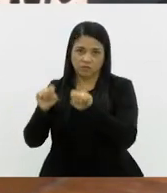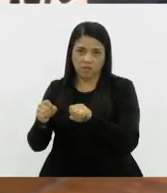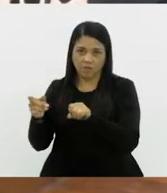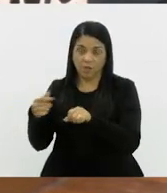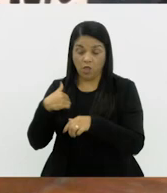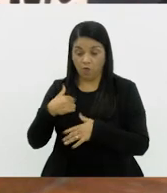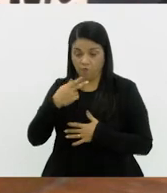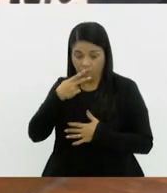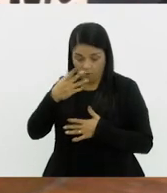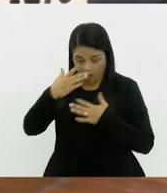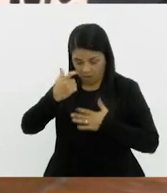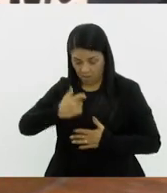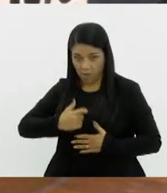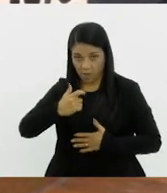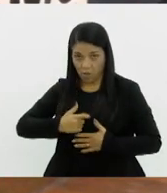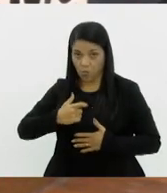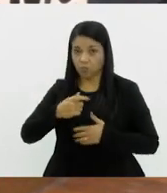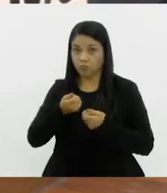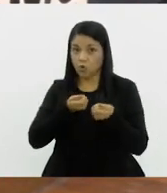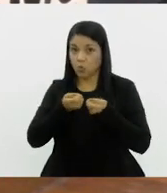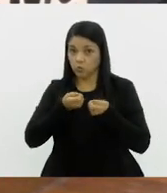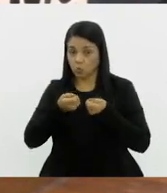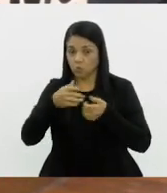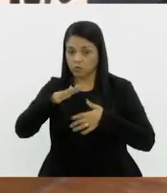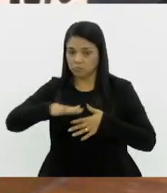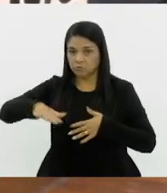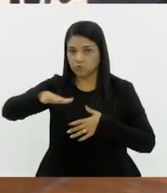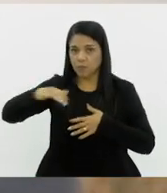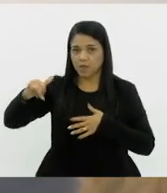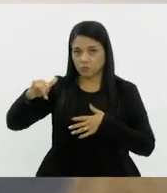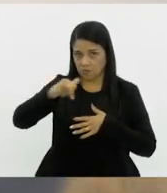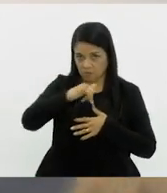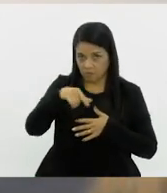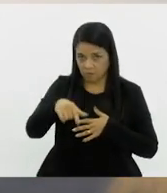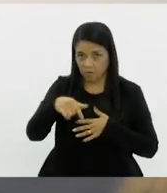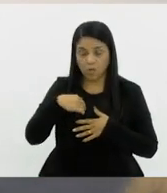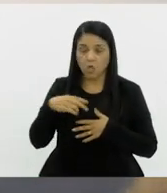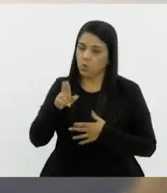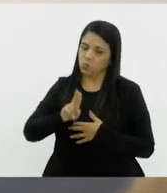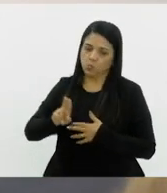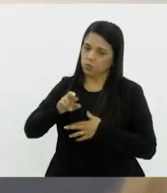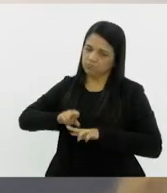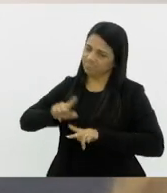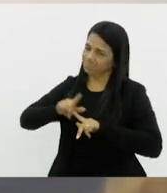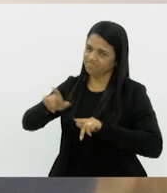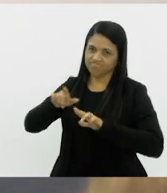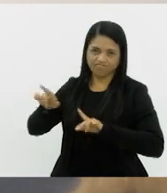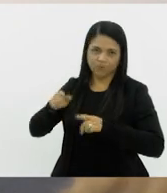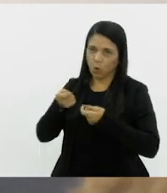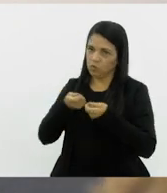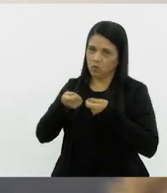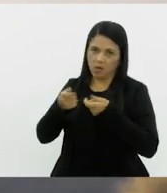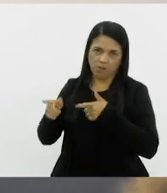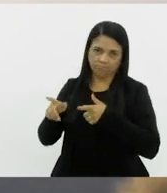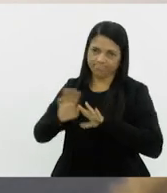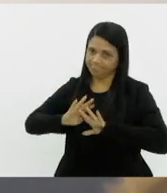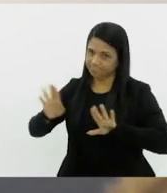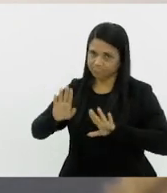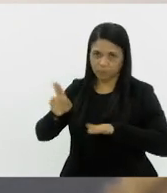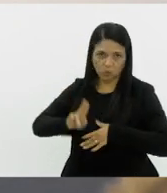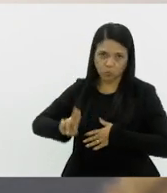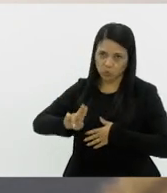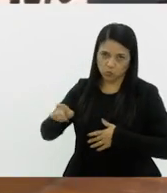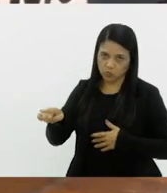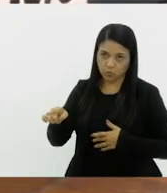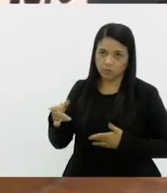da minha parte como o Departamento de Controle de Passa Aérea. Eu não uso esse sistema para controlar, certo? Não, veja, assim,